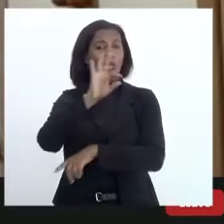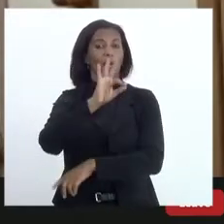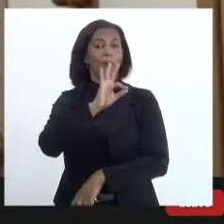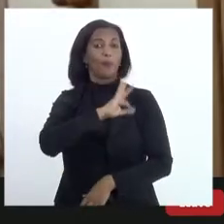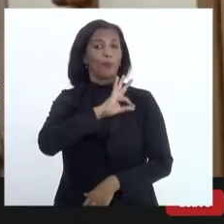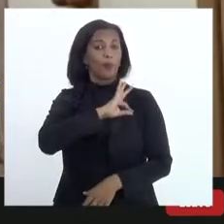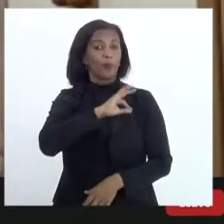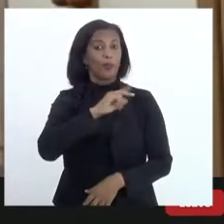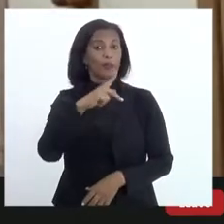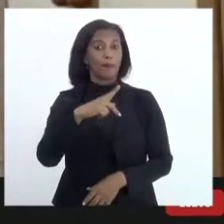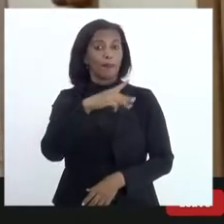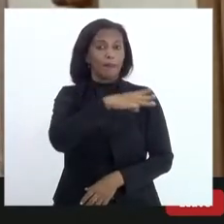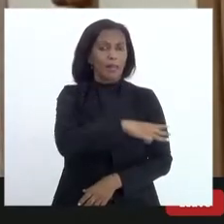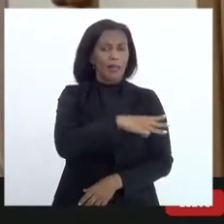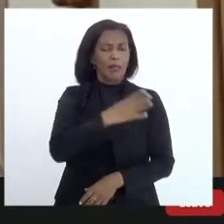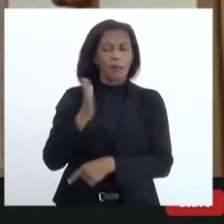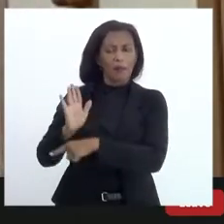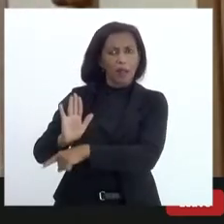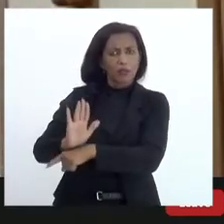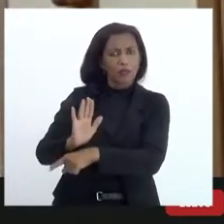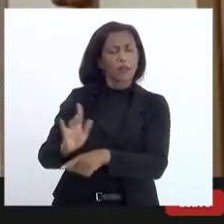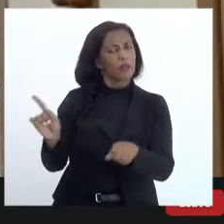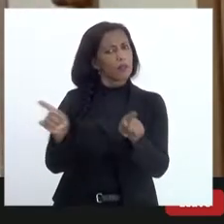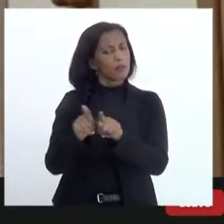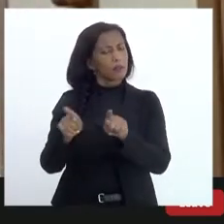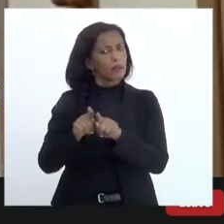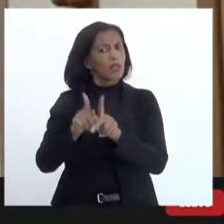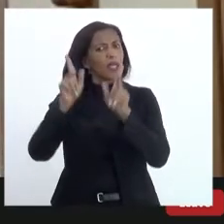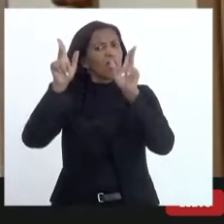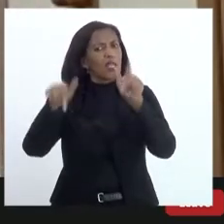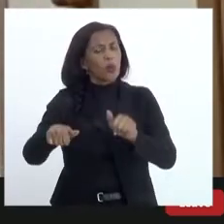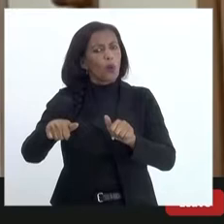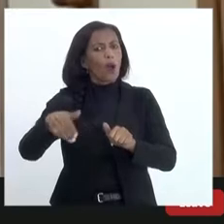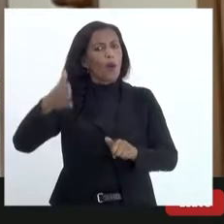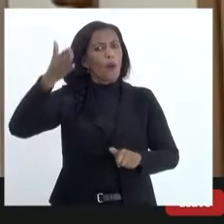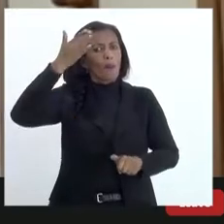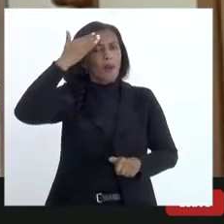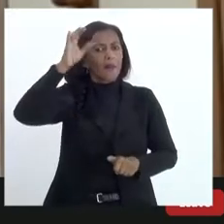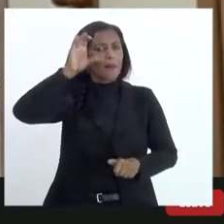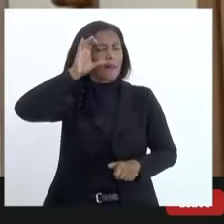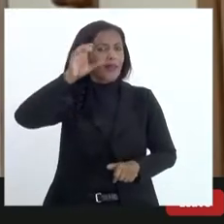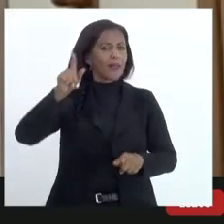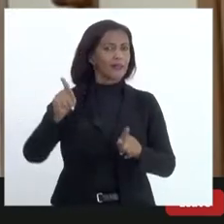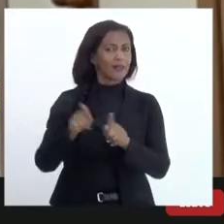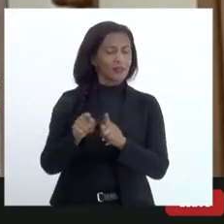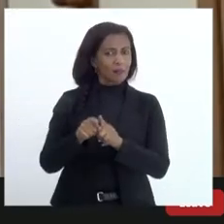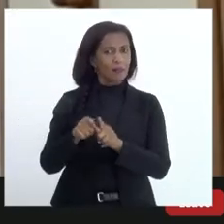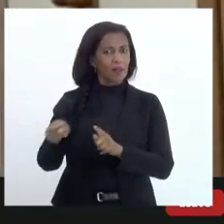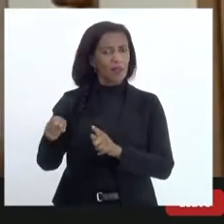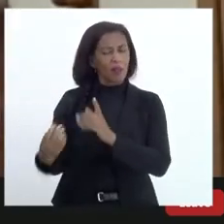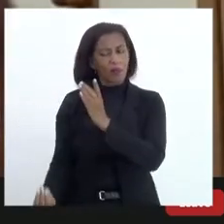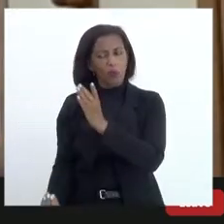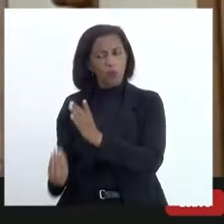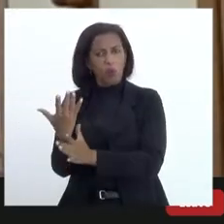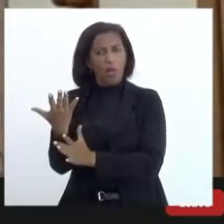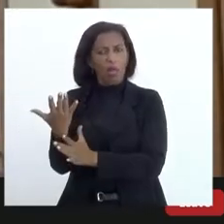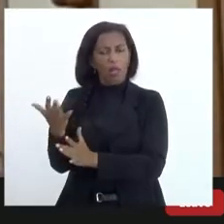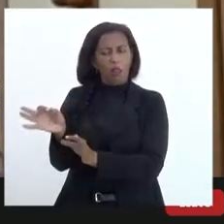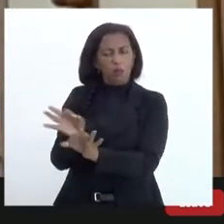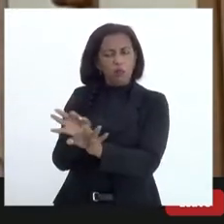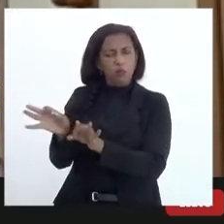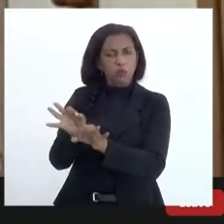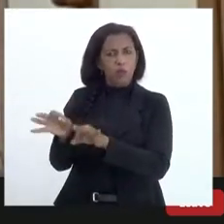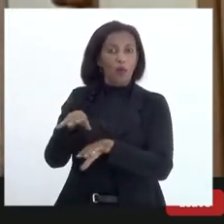fazer o atendimento, né? Como foi, né, gente? A Maria da Penha, né? A Lei Maria da Penha também ela foi criando, foi uma educação